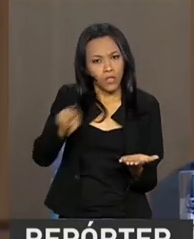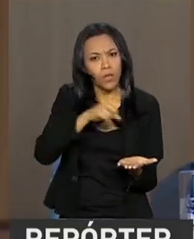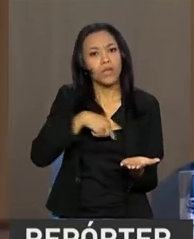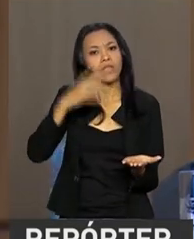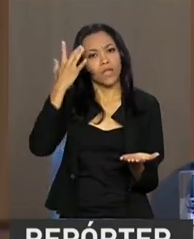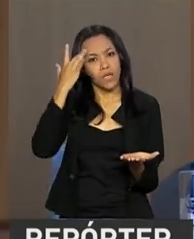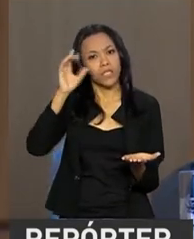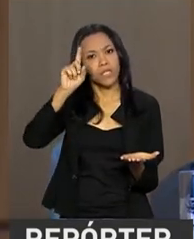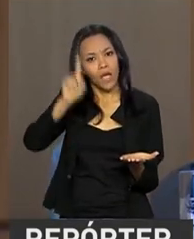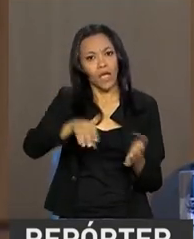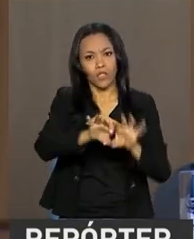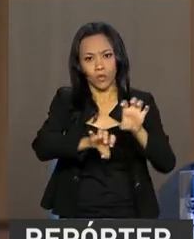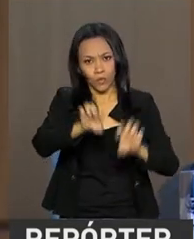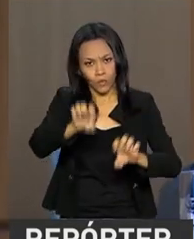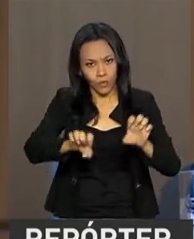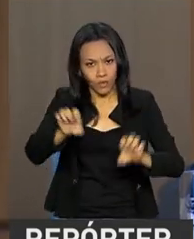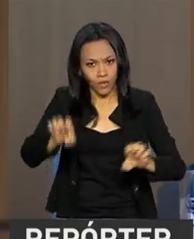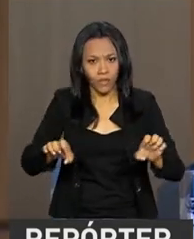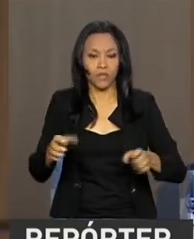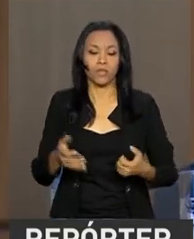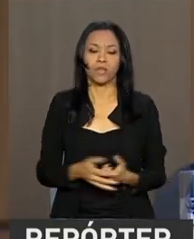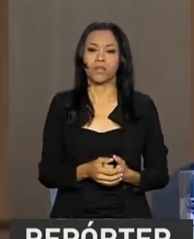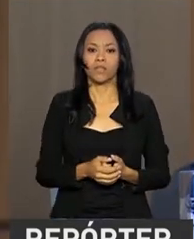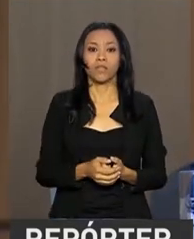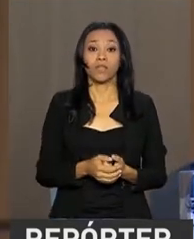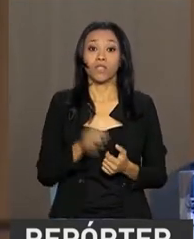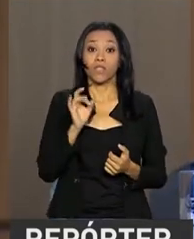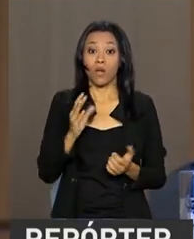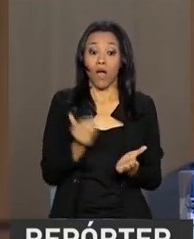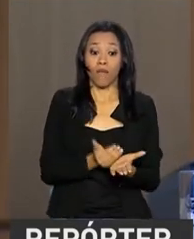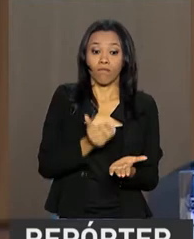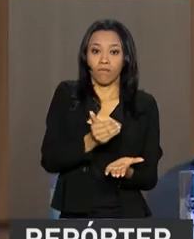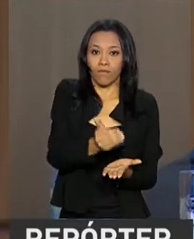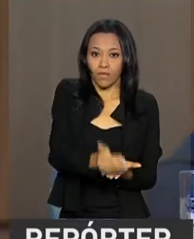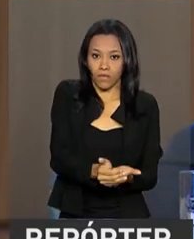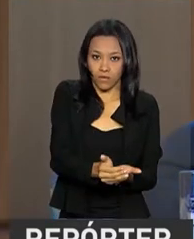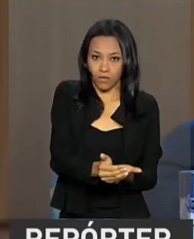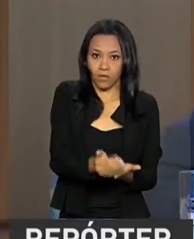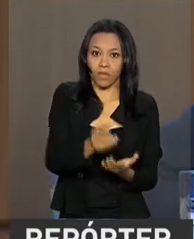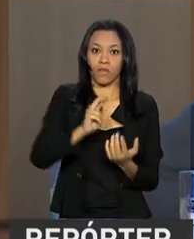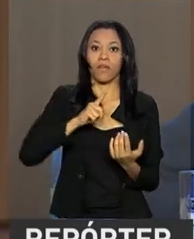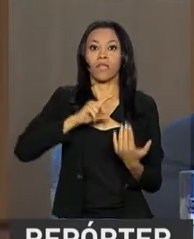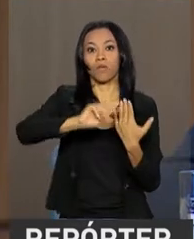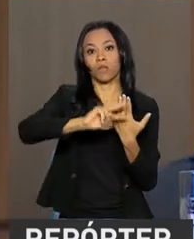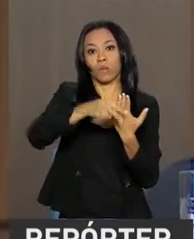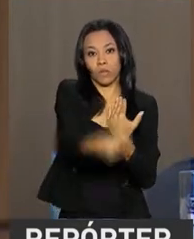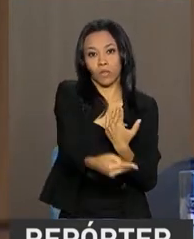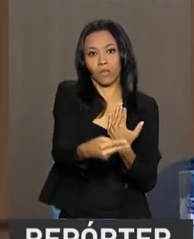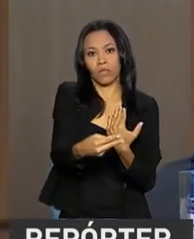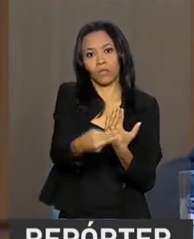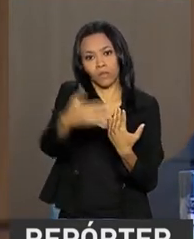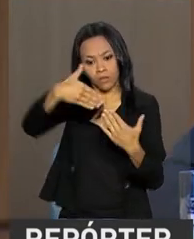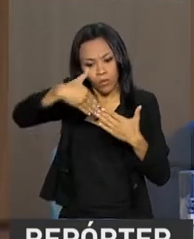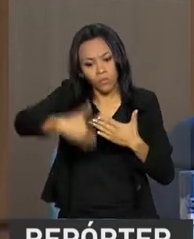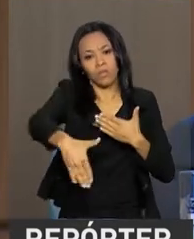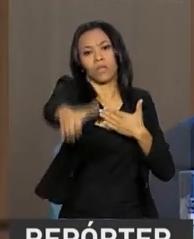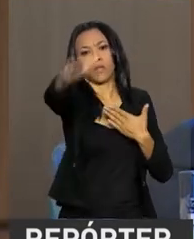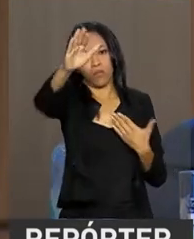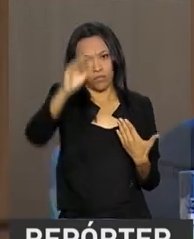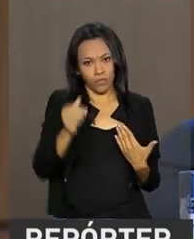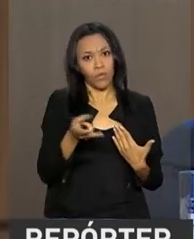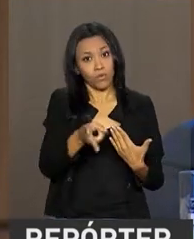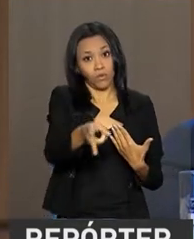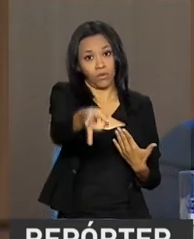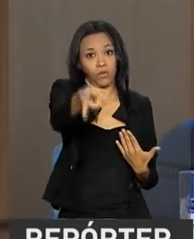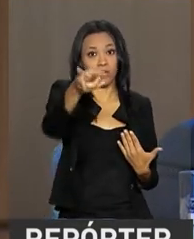estruturais. Que sentido estruturais? São avanços que vão gerar seus resultados ao longo do tempo, de uma forma